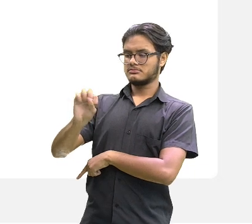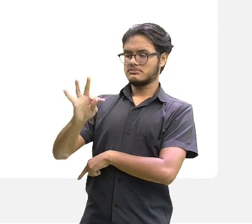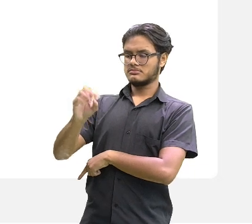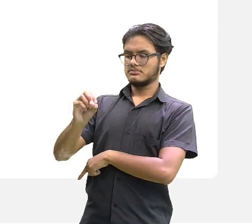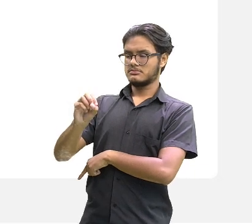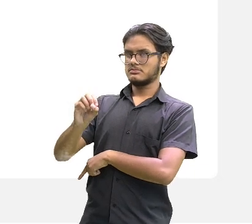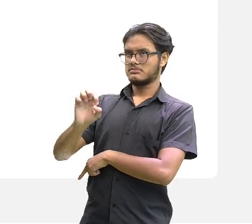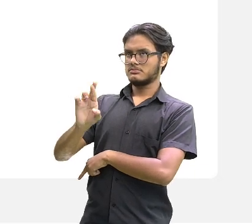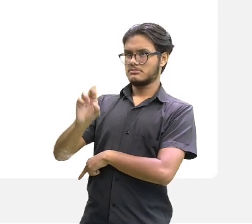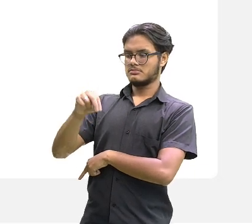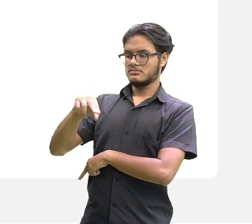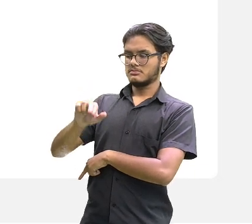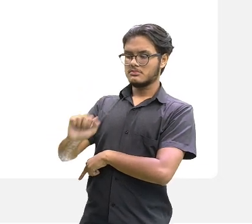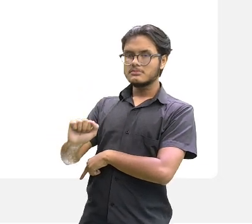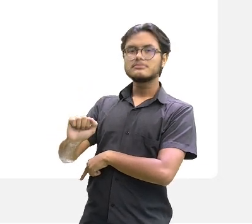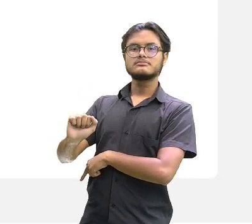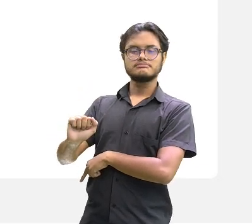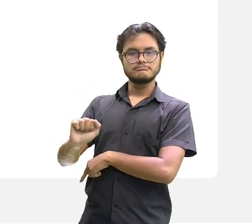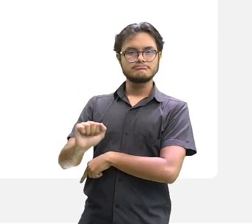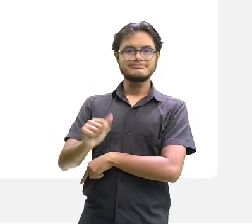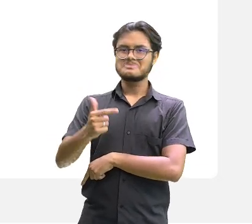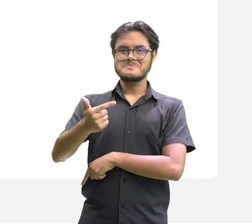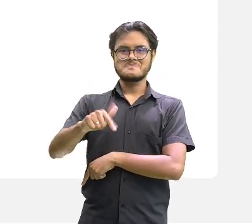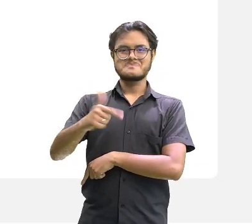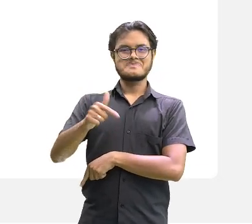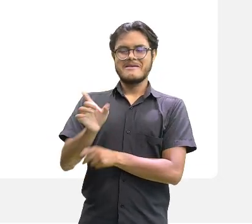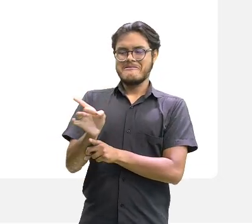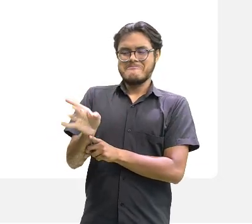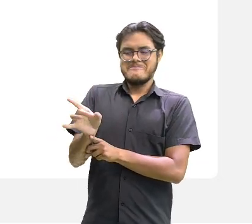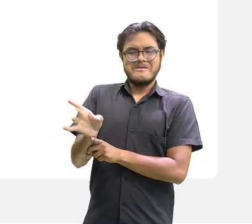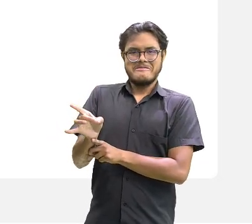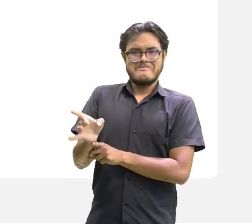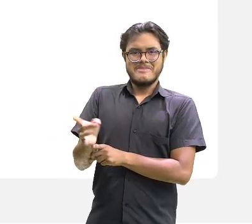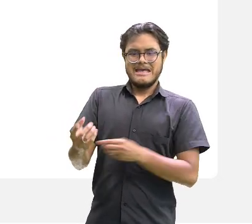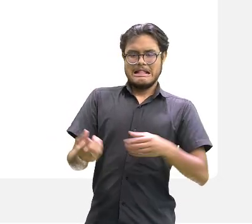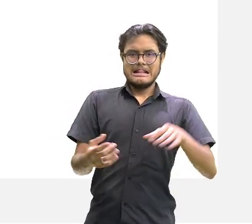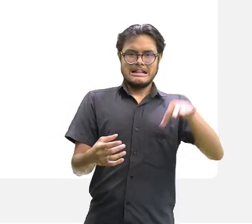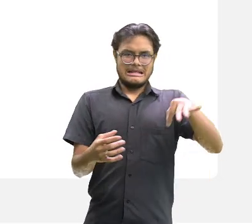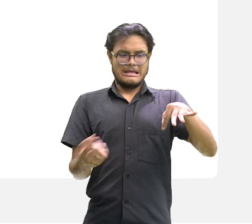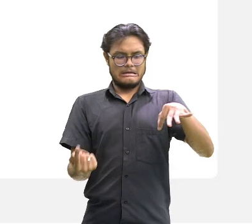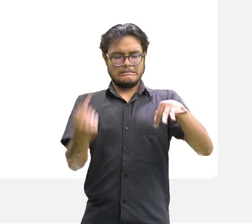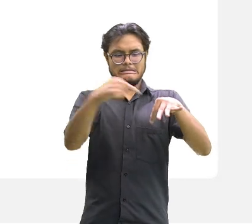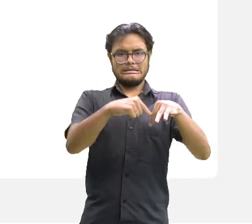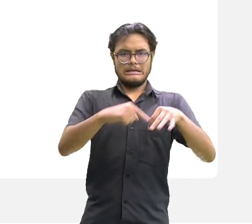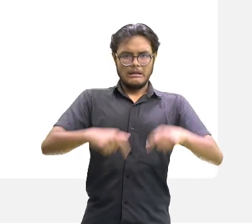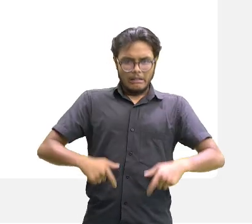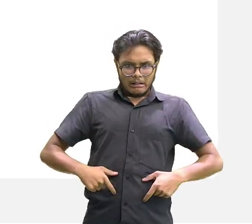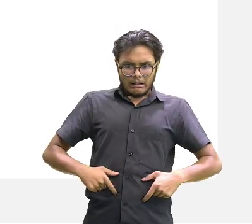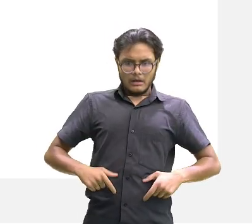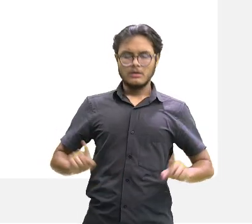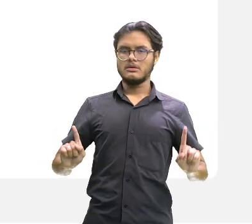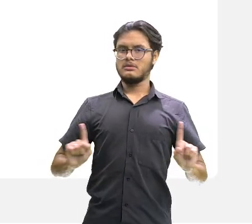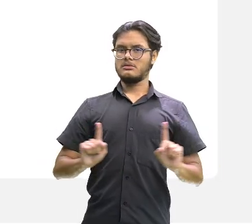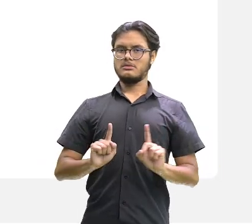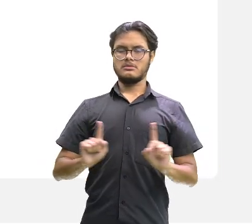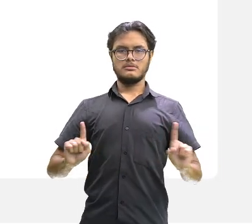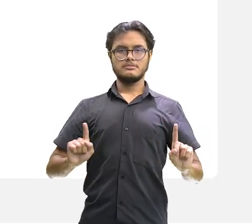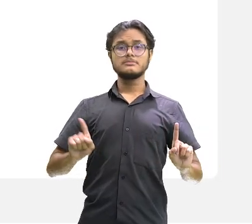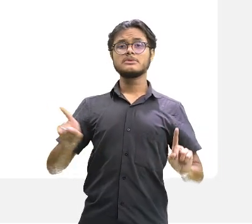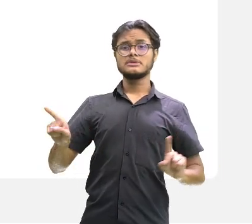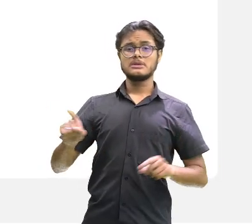ovulação, dificultando a passagem do espermatozoide para o interior do útero. Elas possuem uma eficácia